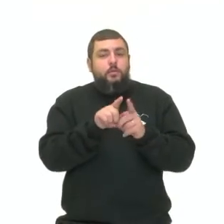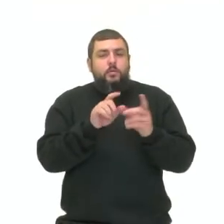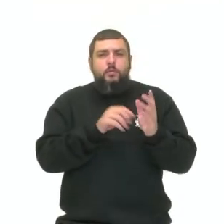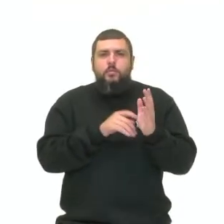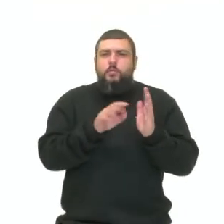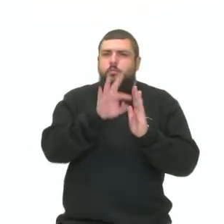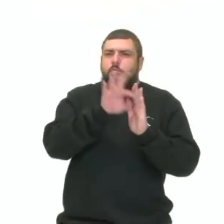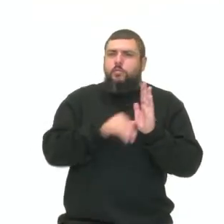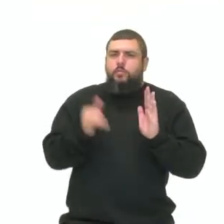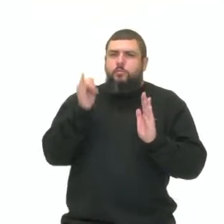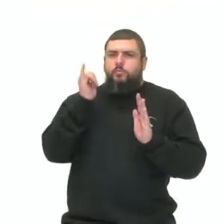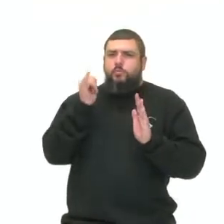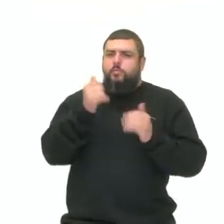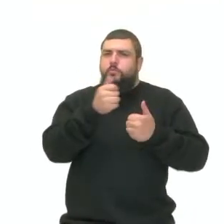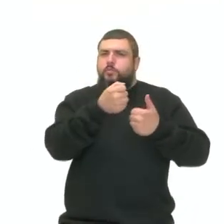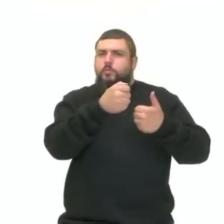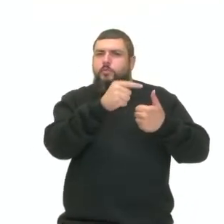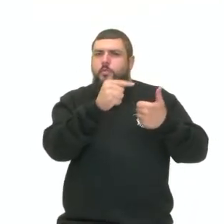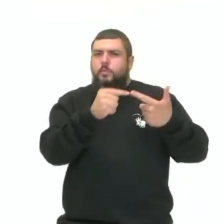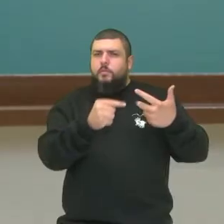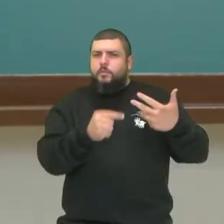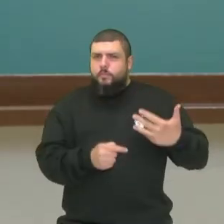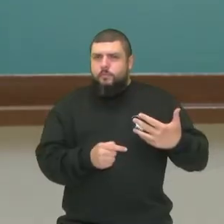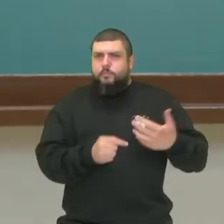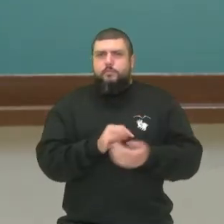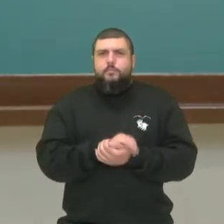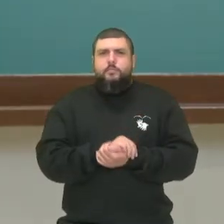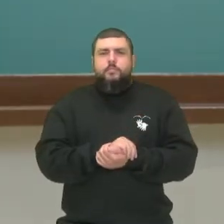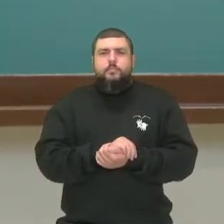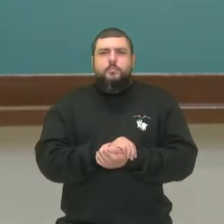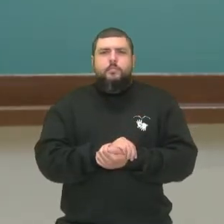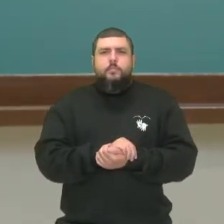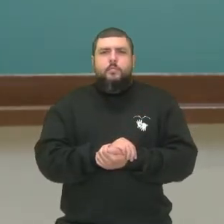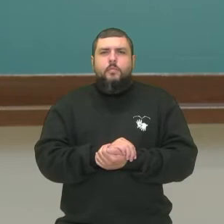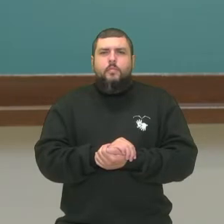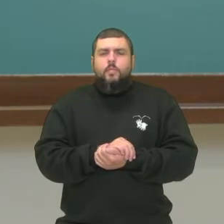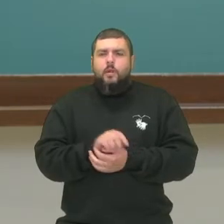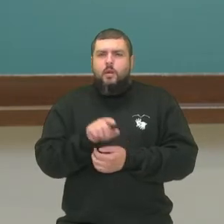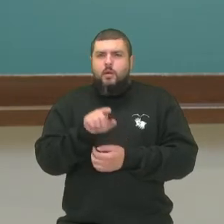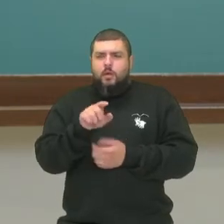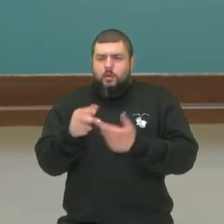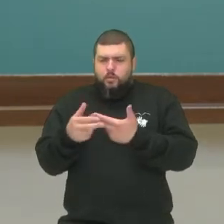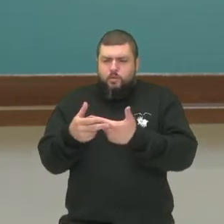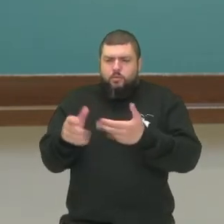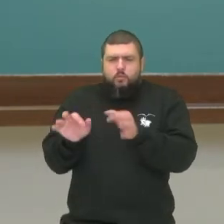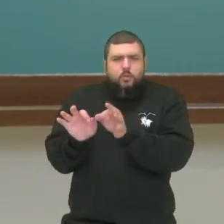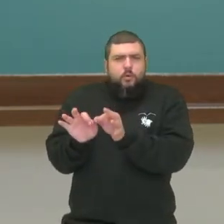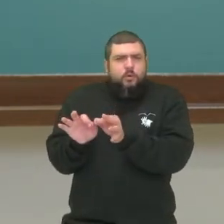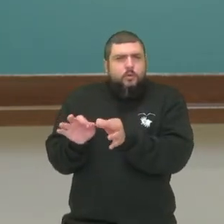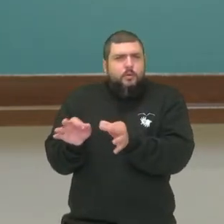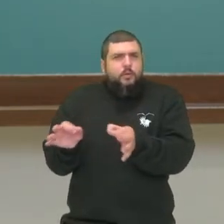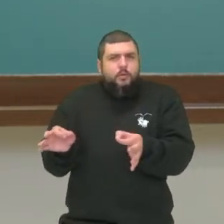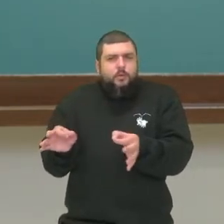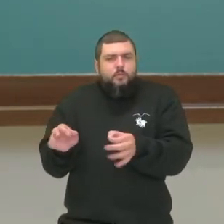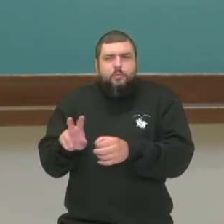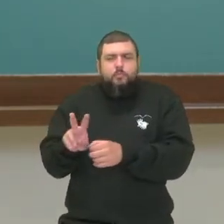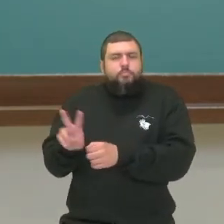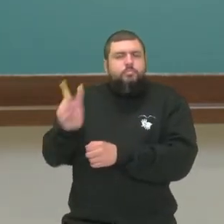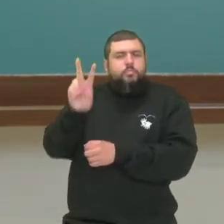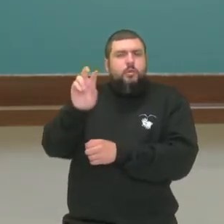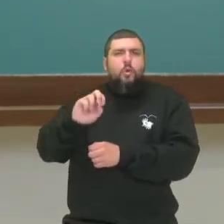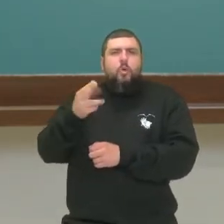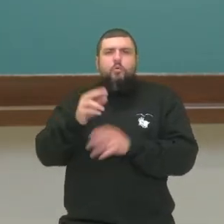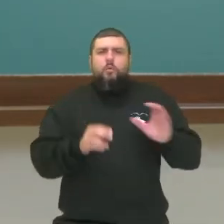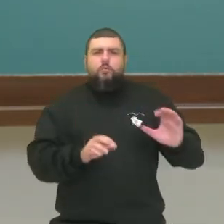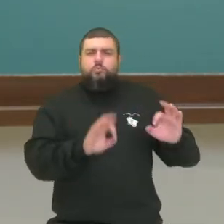a narrativa. Te pergunto, você valoriza as coisas mais simples ou o luxo?